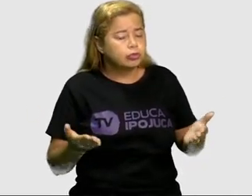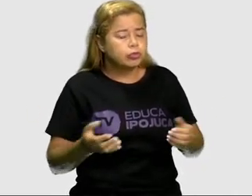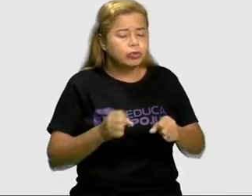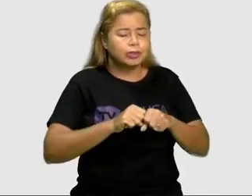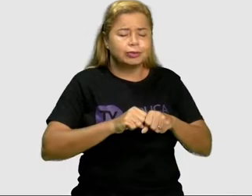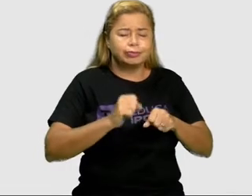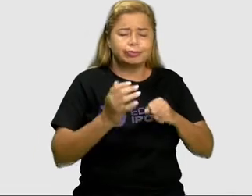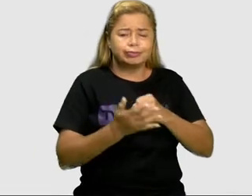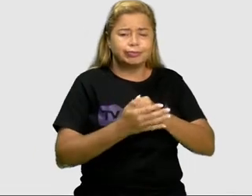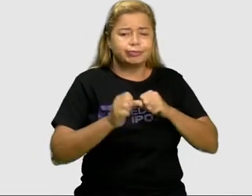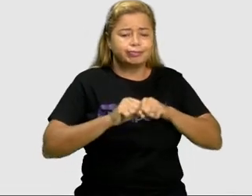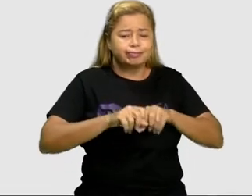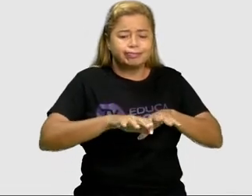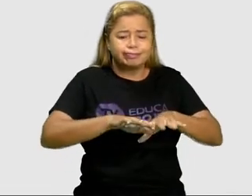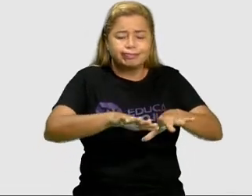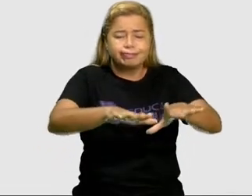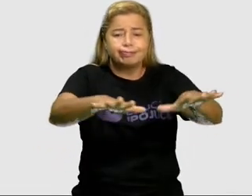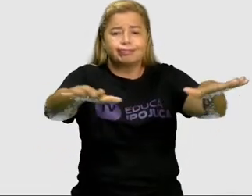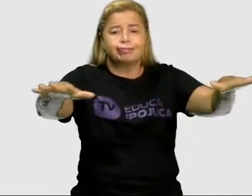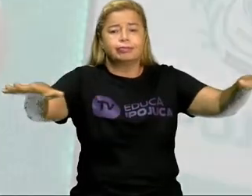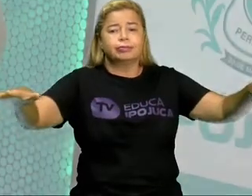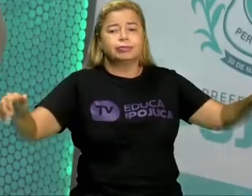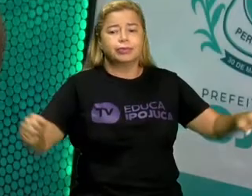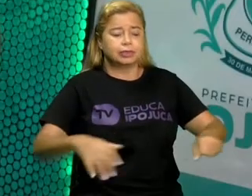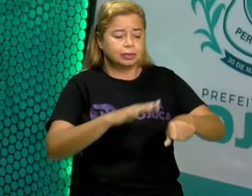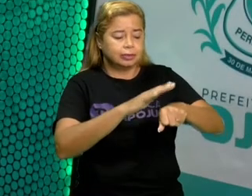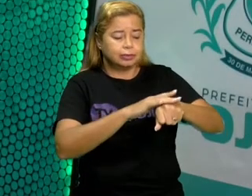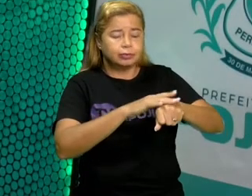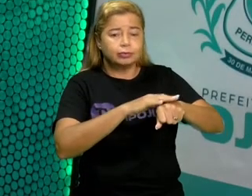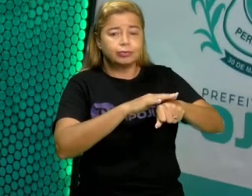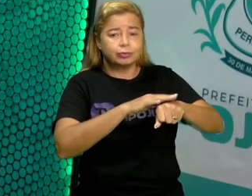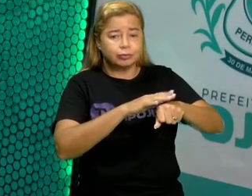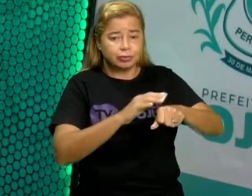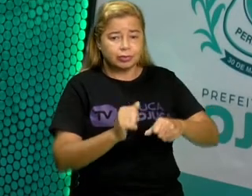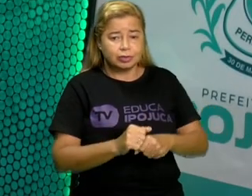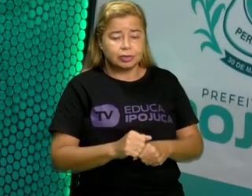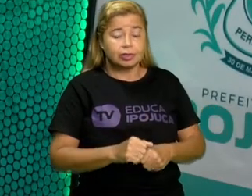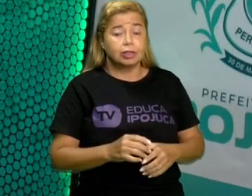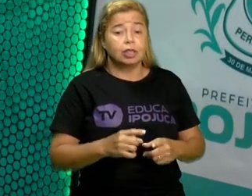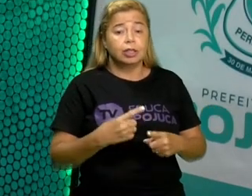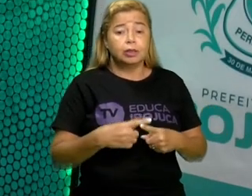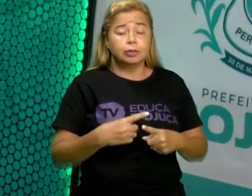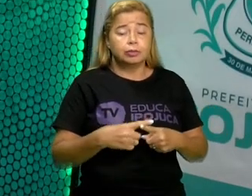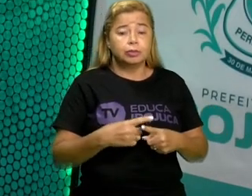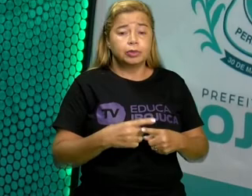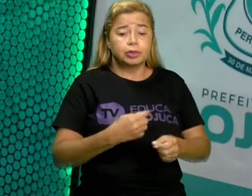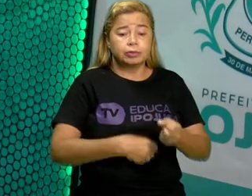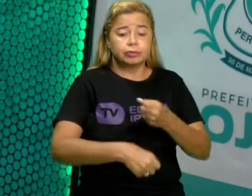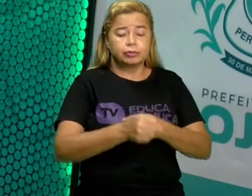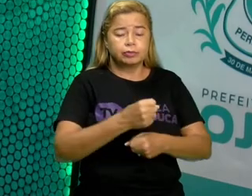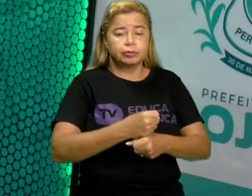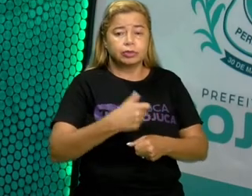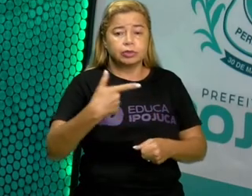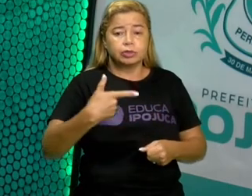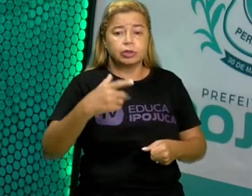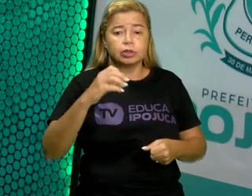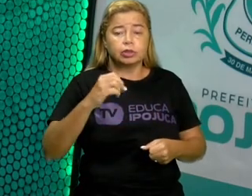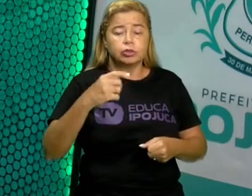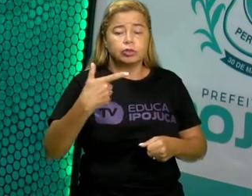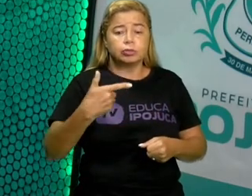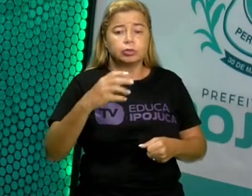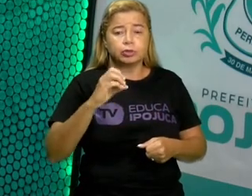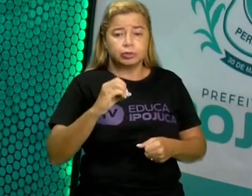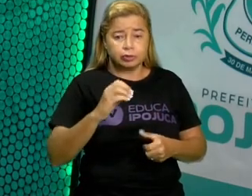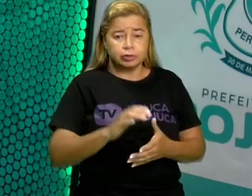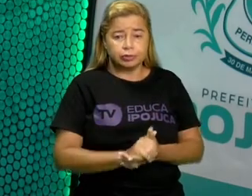notícia do momento né desde 2020 que falamos sobre esse assunto e não